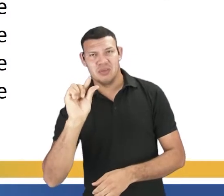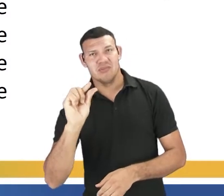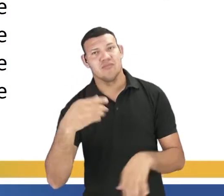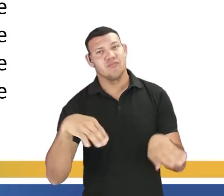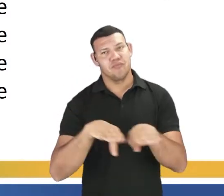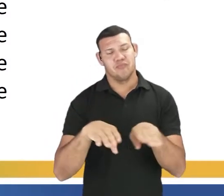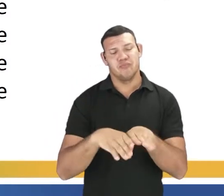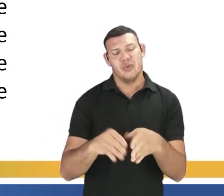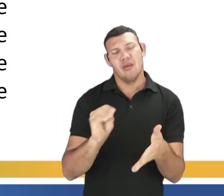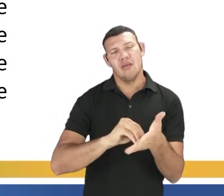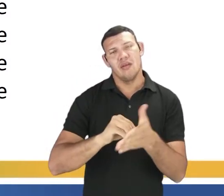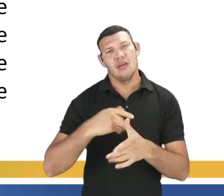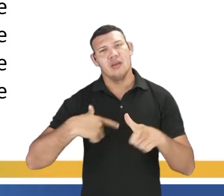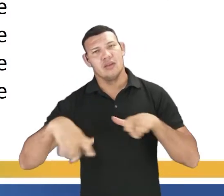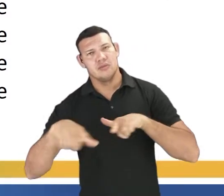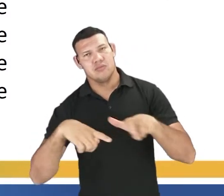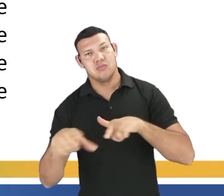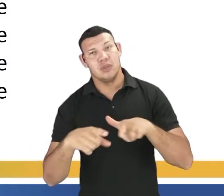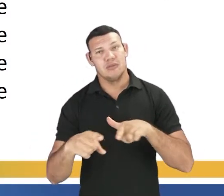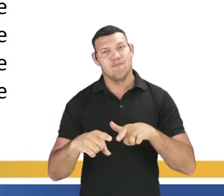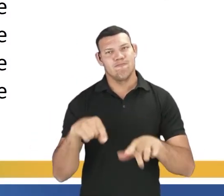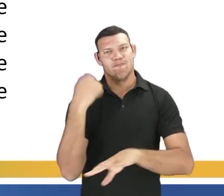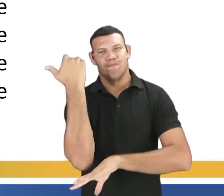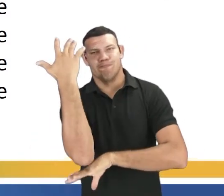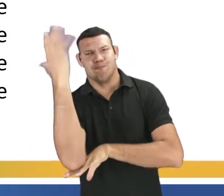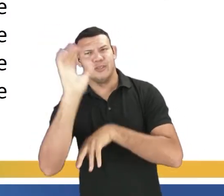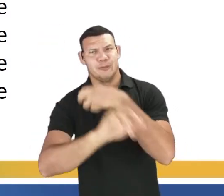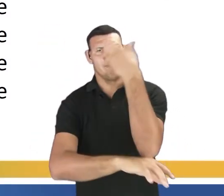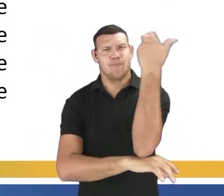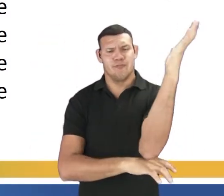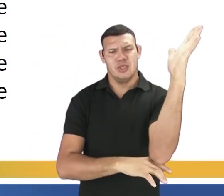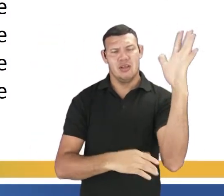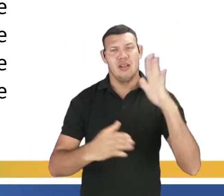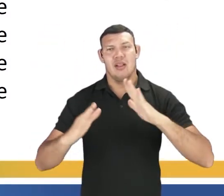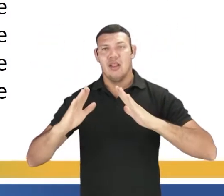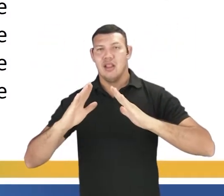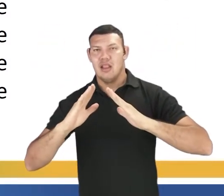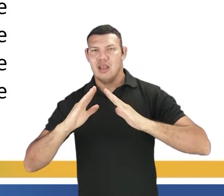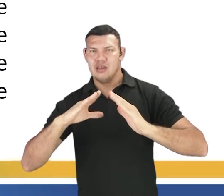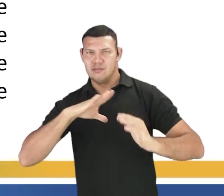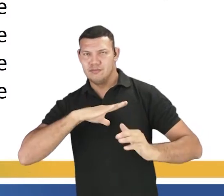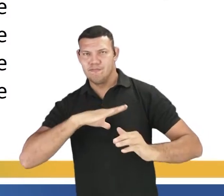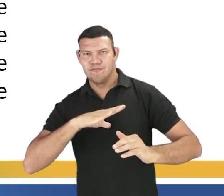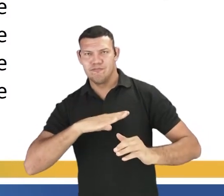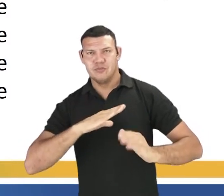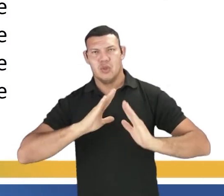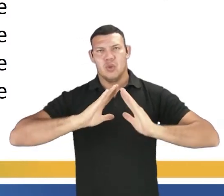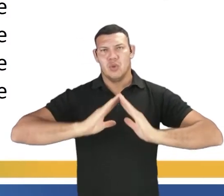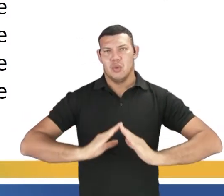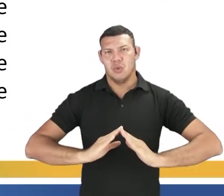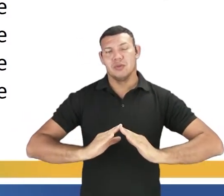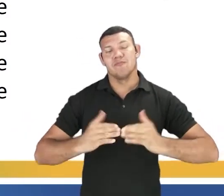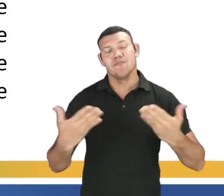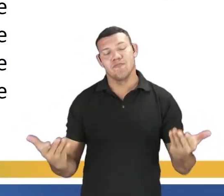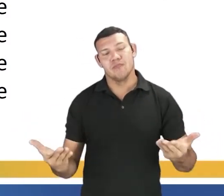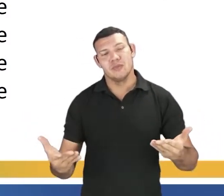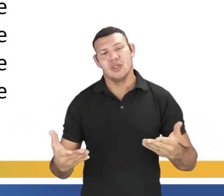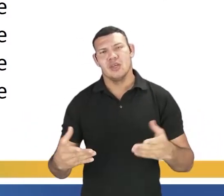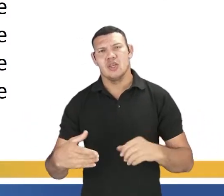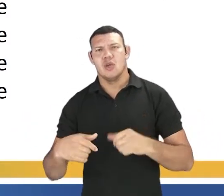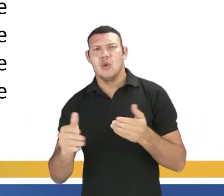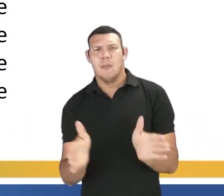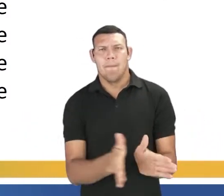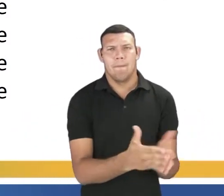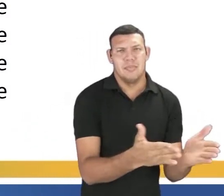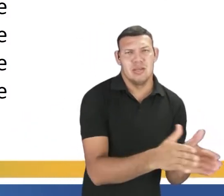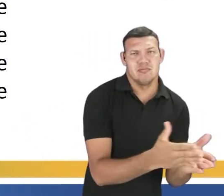na configuração da paisagem dessa cidade. Uma vez que não podemos comprar um imóvel digno para morar, muitas pessoas ocupam essas áreas periféricas